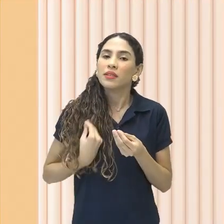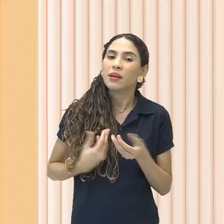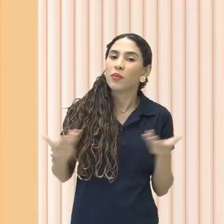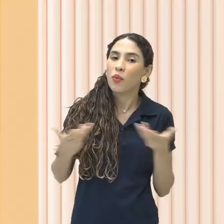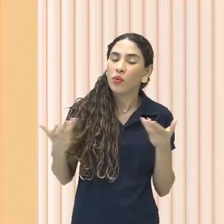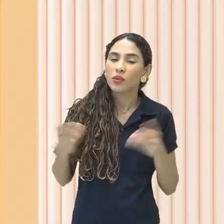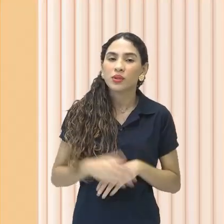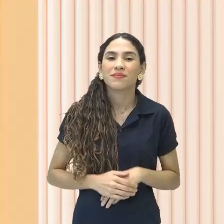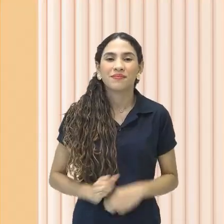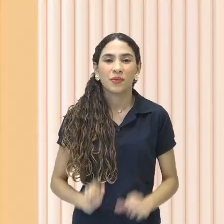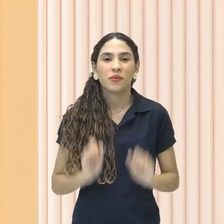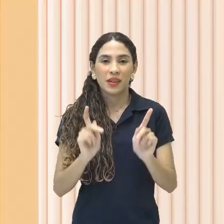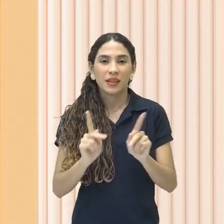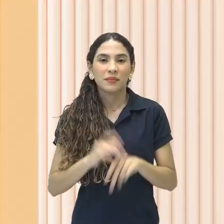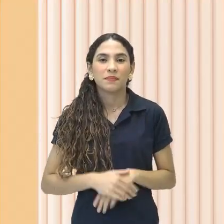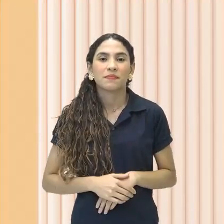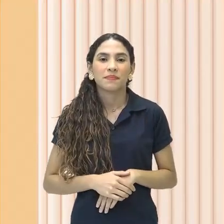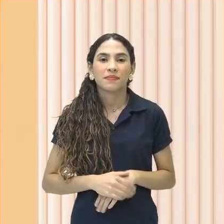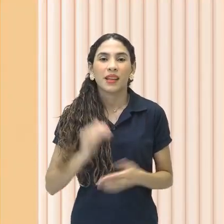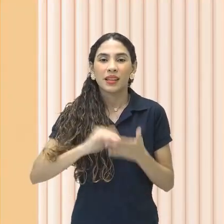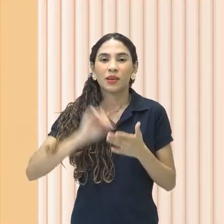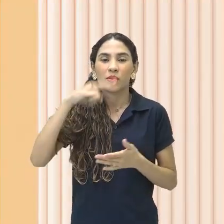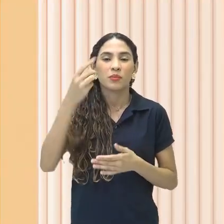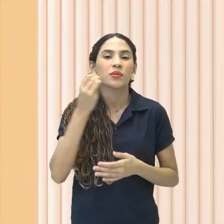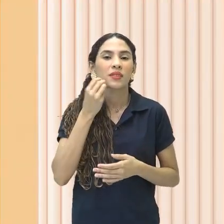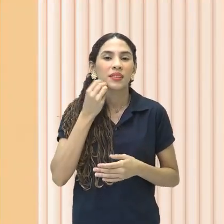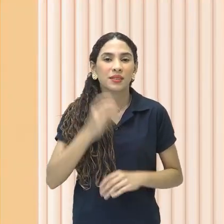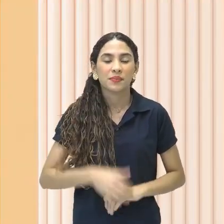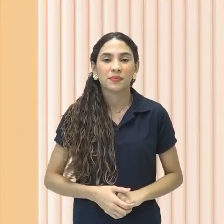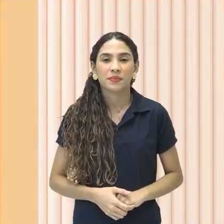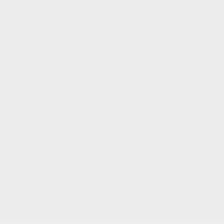hoje. Beleza? Até a próxima aula.